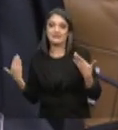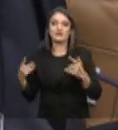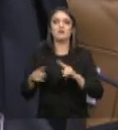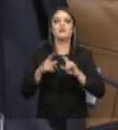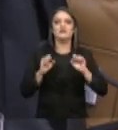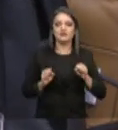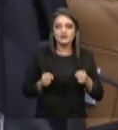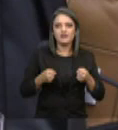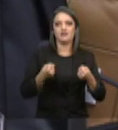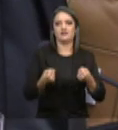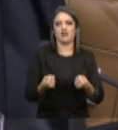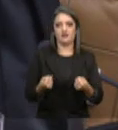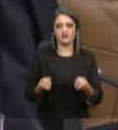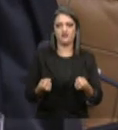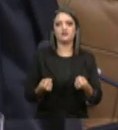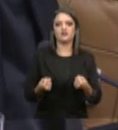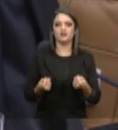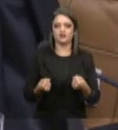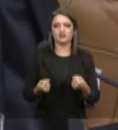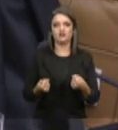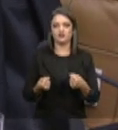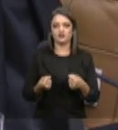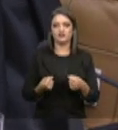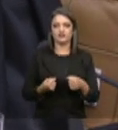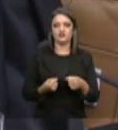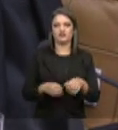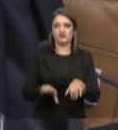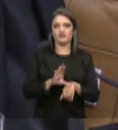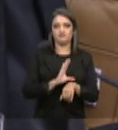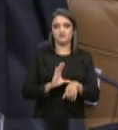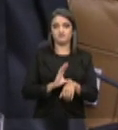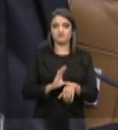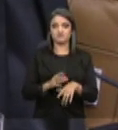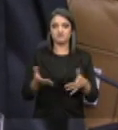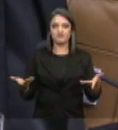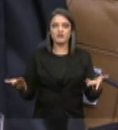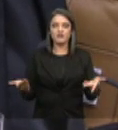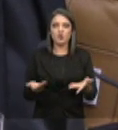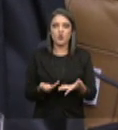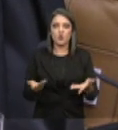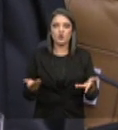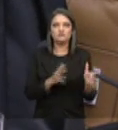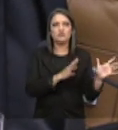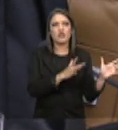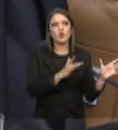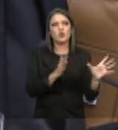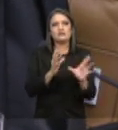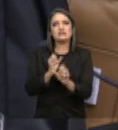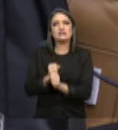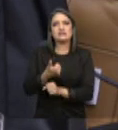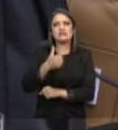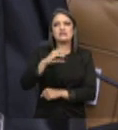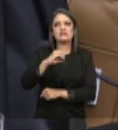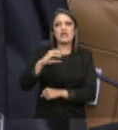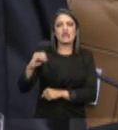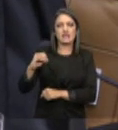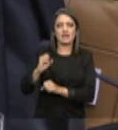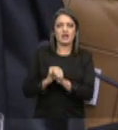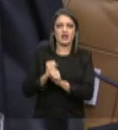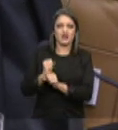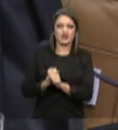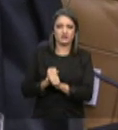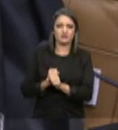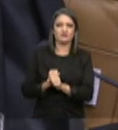das prerrogativas os dias de hoje contar desse século transcorrido desde 1923